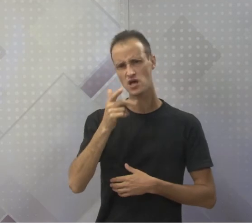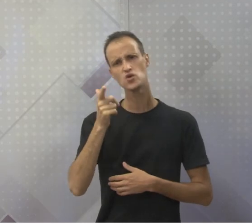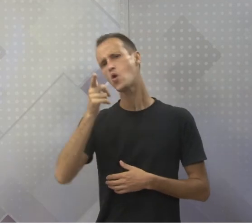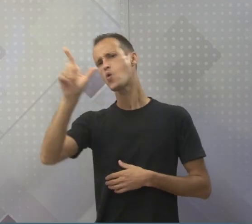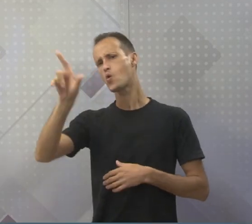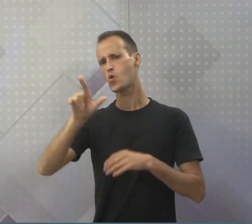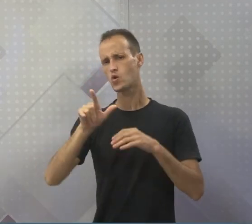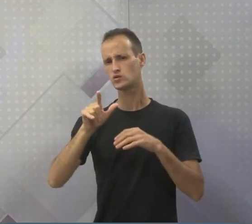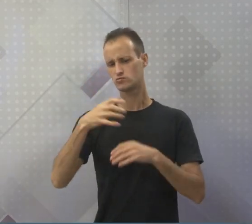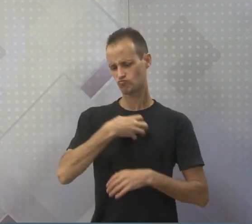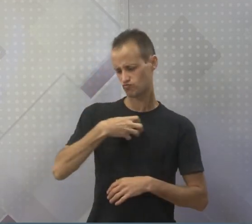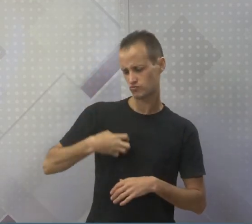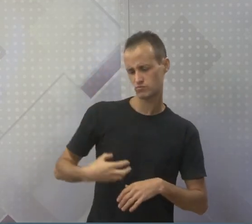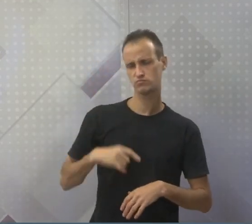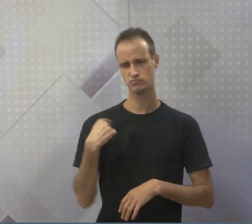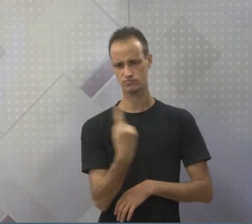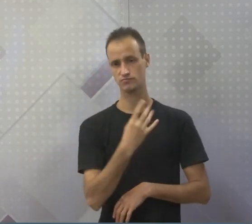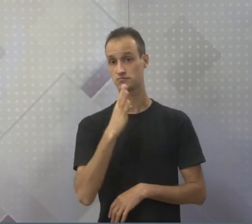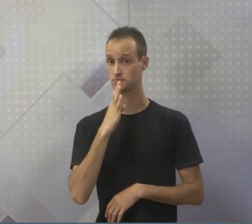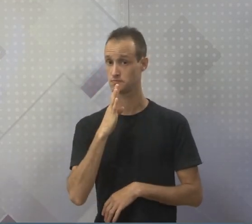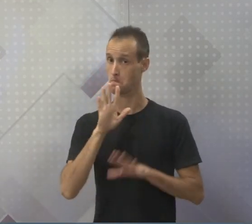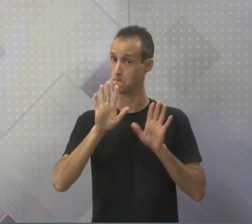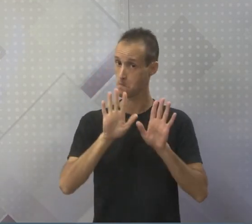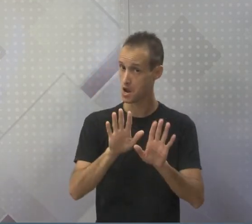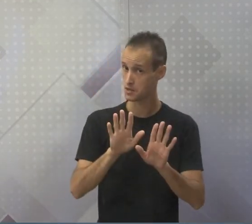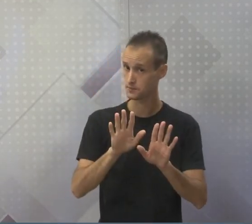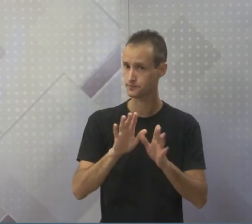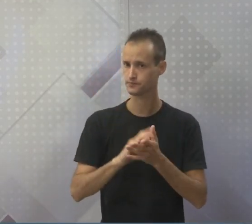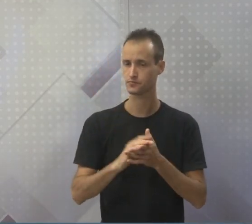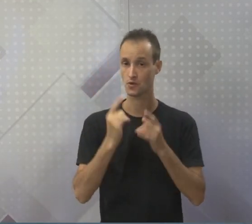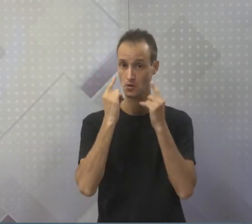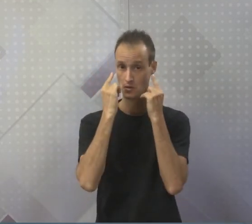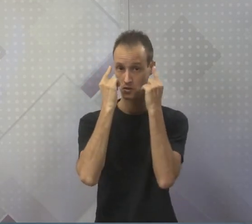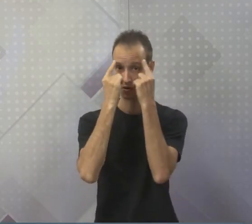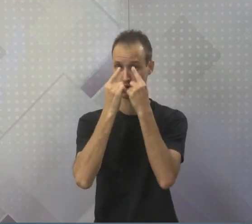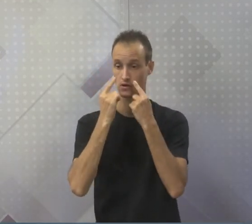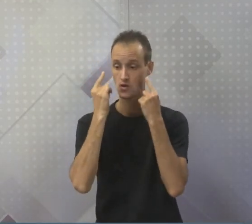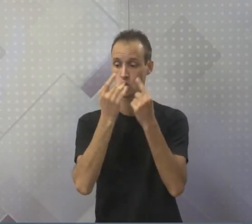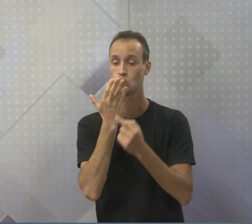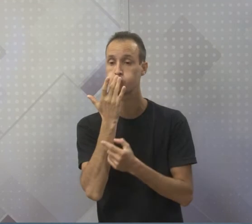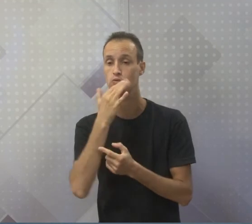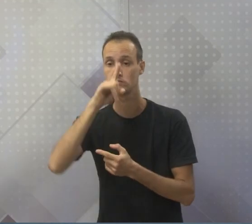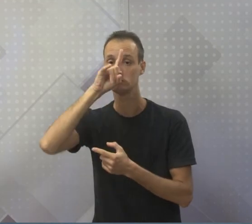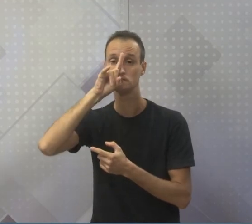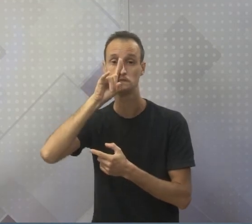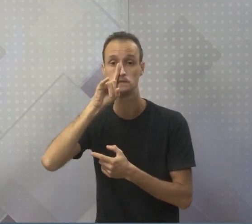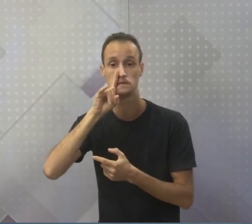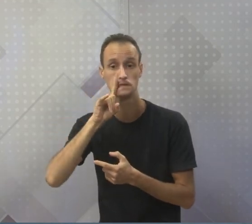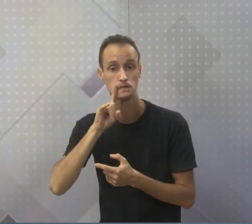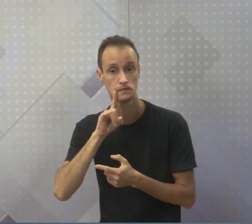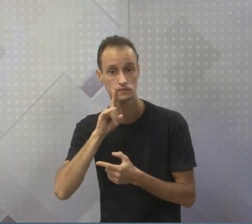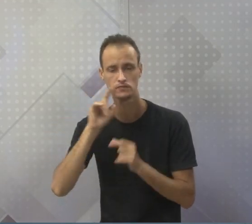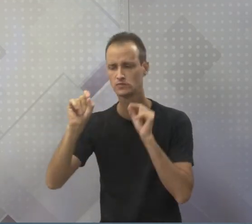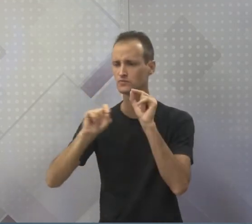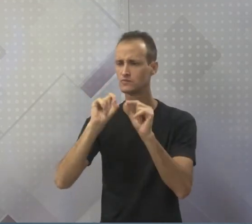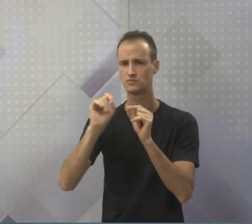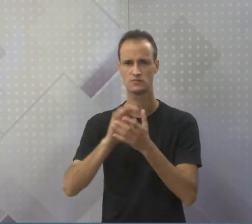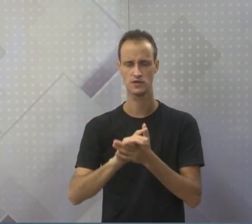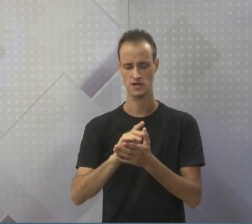conhece, né? Mas em particular, os olhos amarelados, né? Os médicos chamam isso